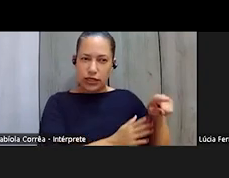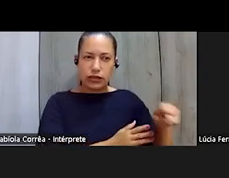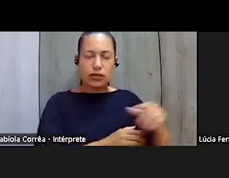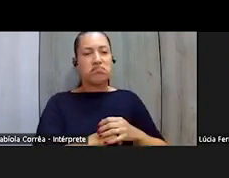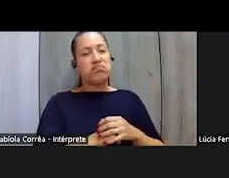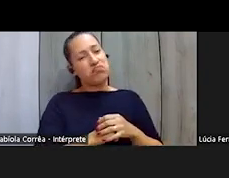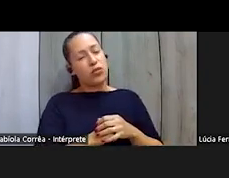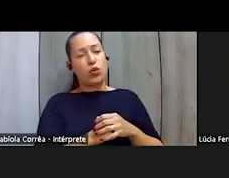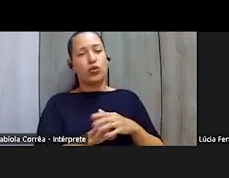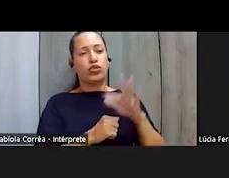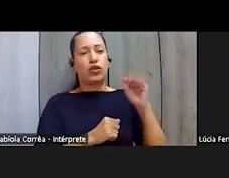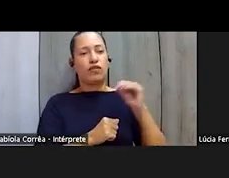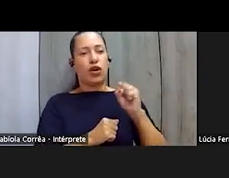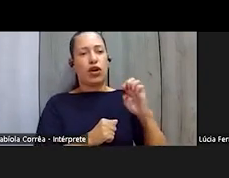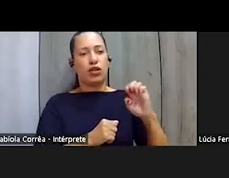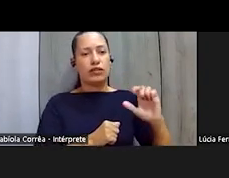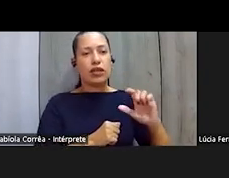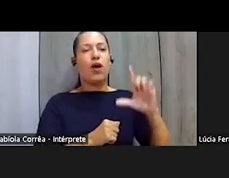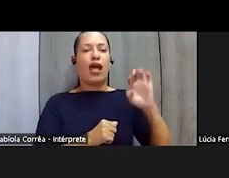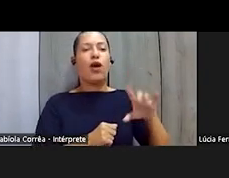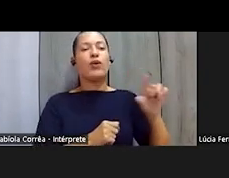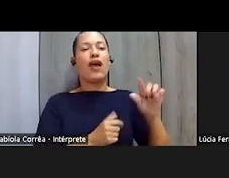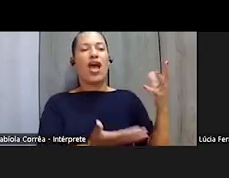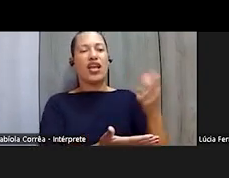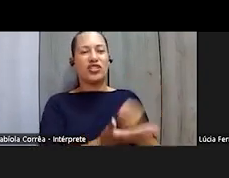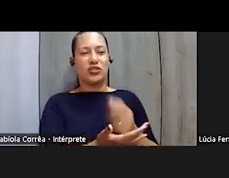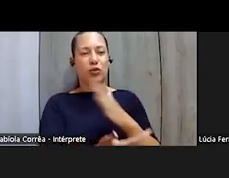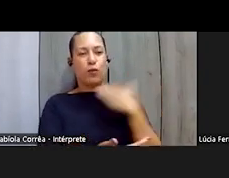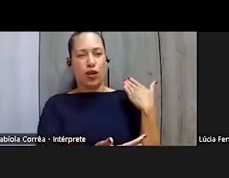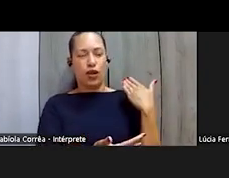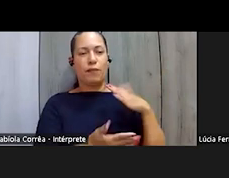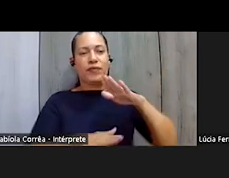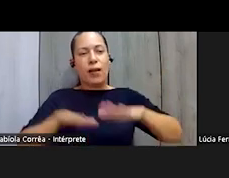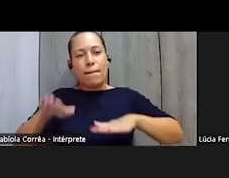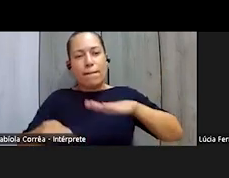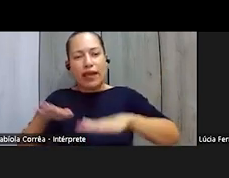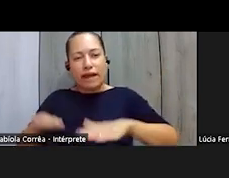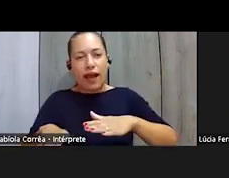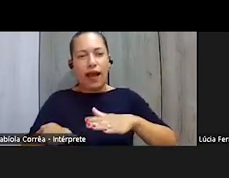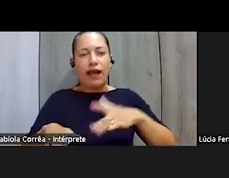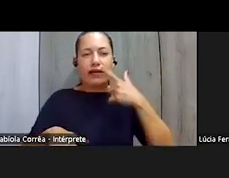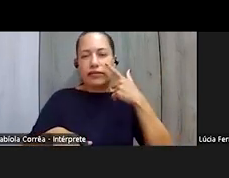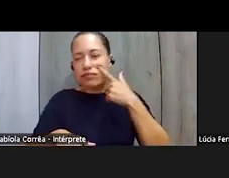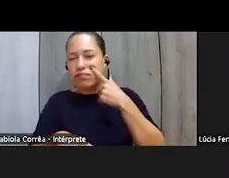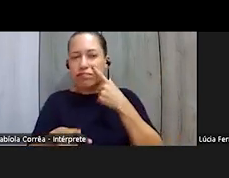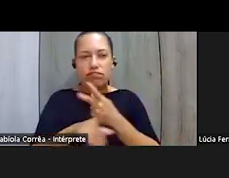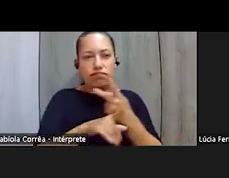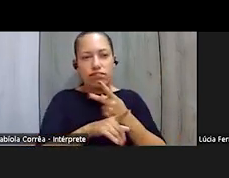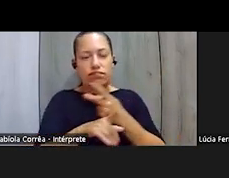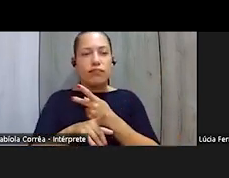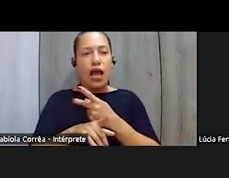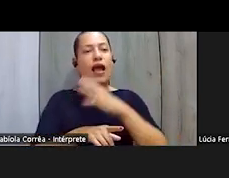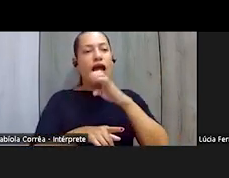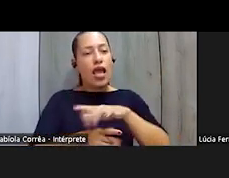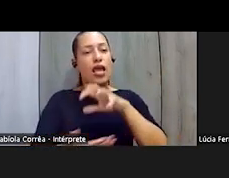maneira, é um registro da morte. E as pegadas, as pistas, os iquinofósseis, a iquinologia, é o registro